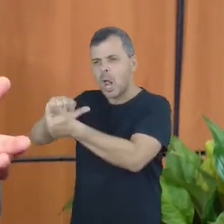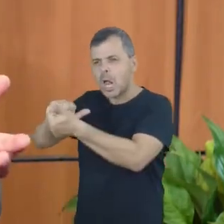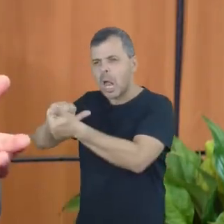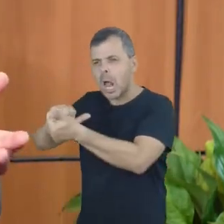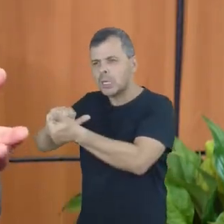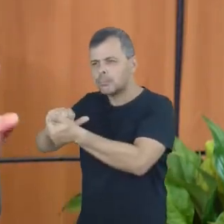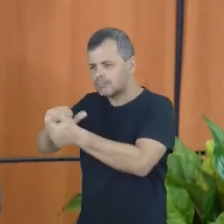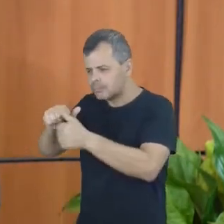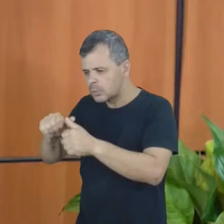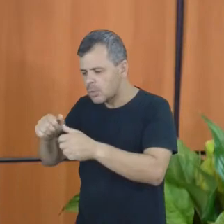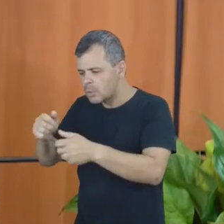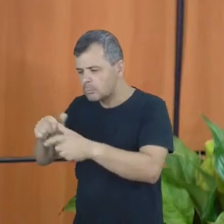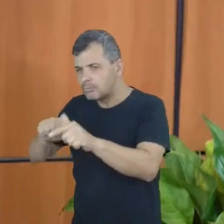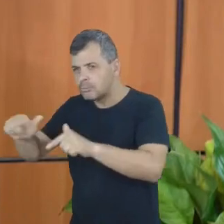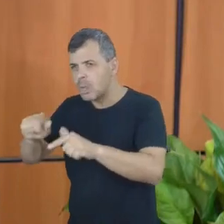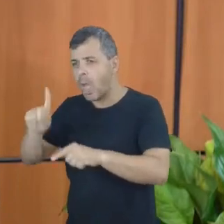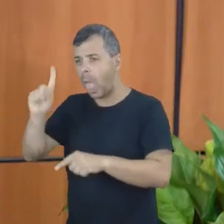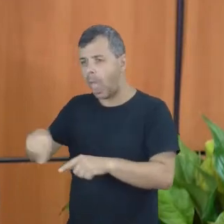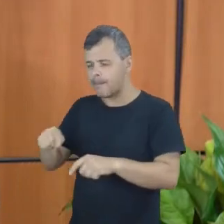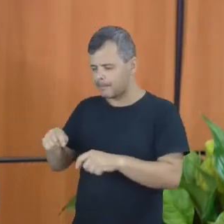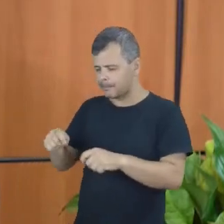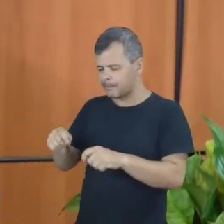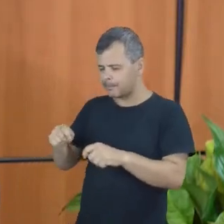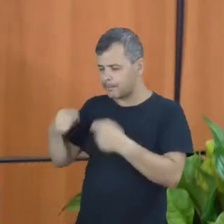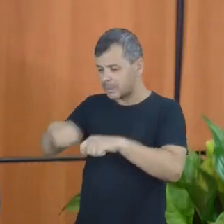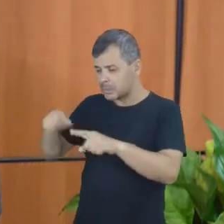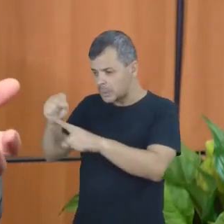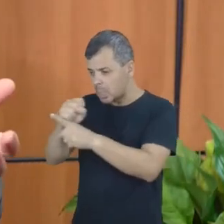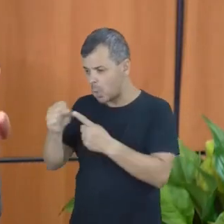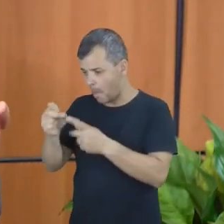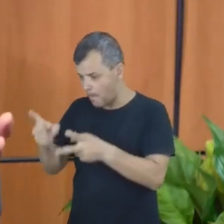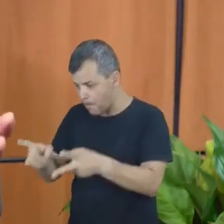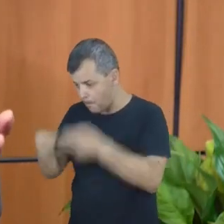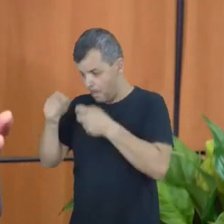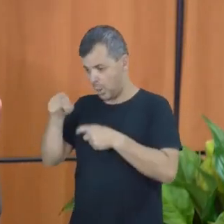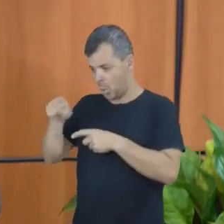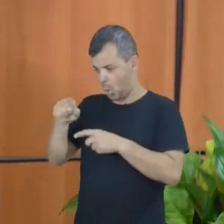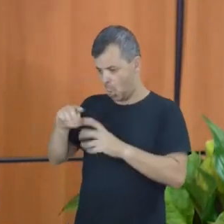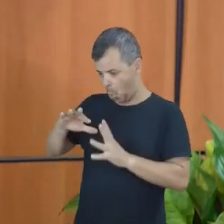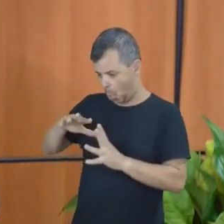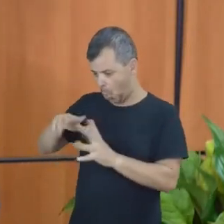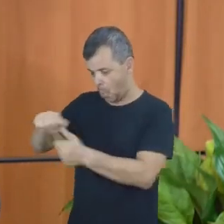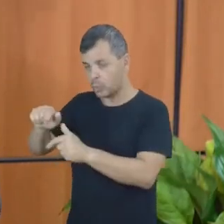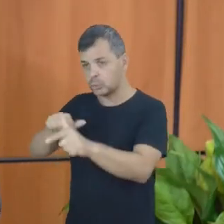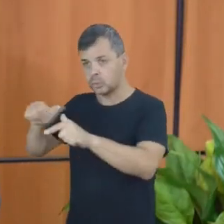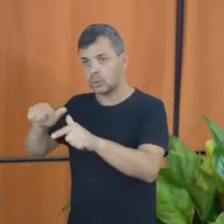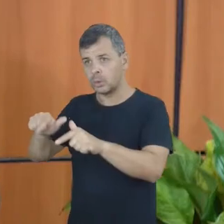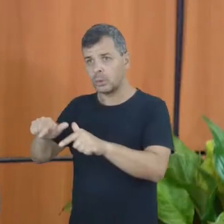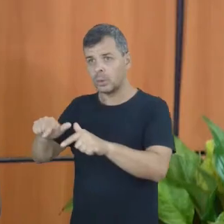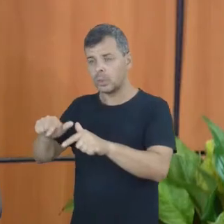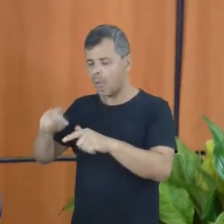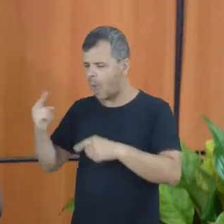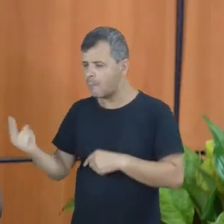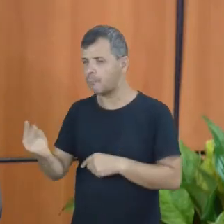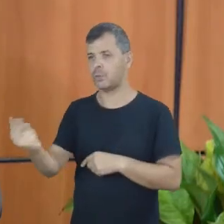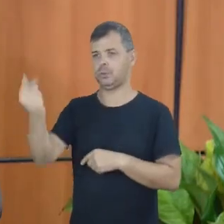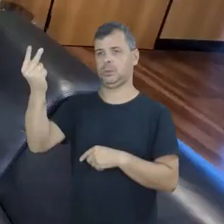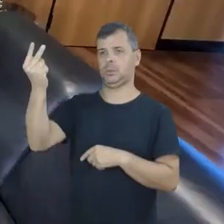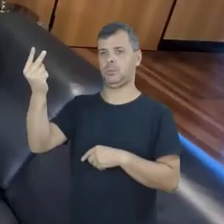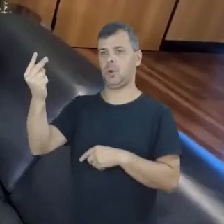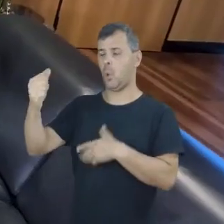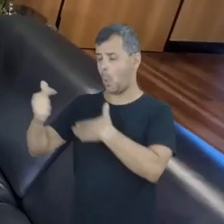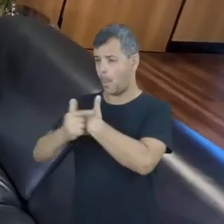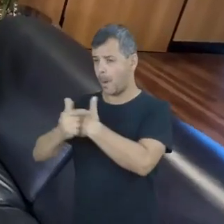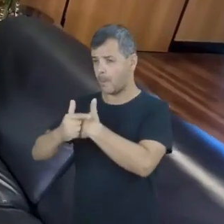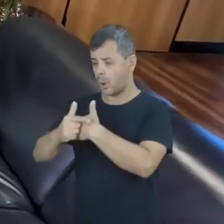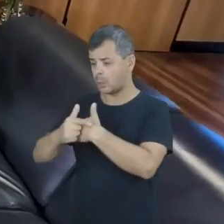do mercado de trabalho. É preciso que a sociedade enxergue o mundo do trabalho de uma forma a valorizar o